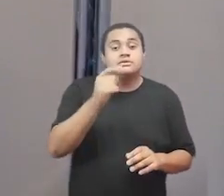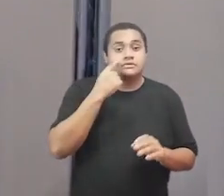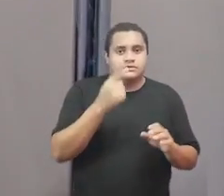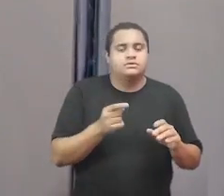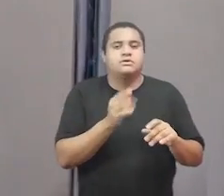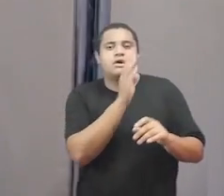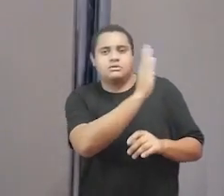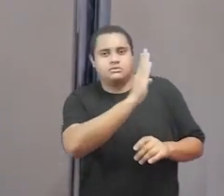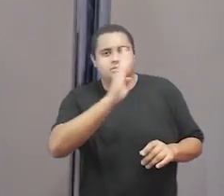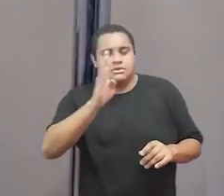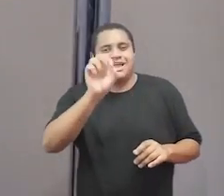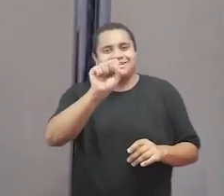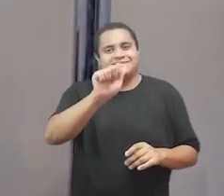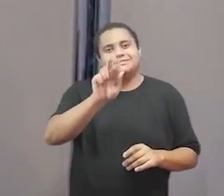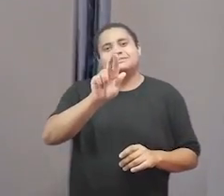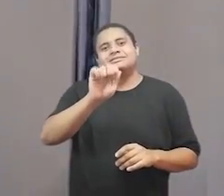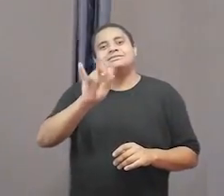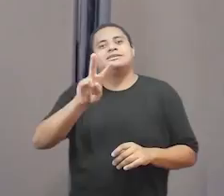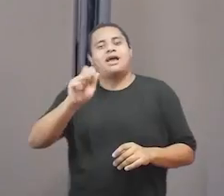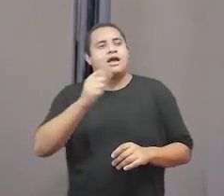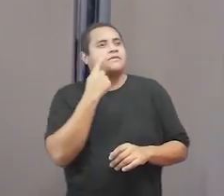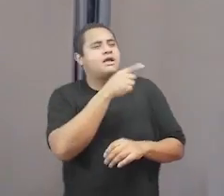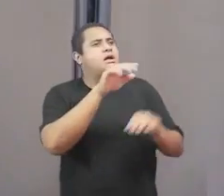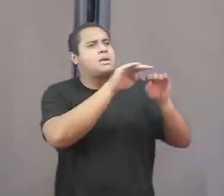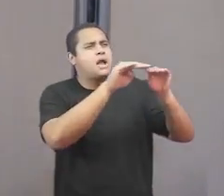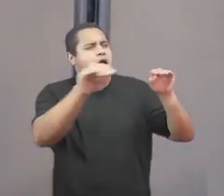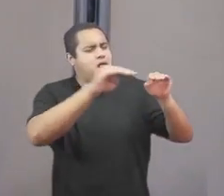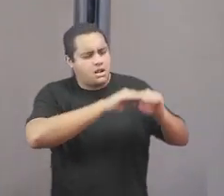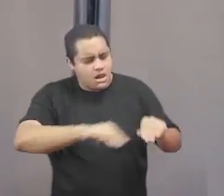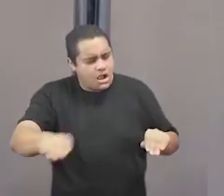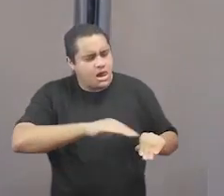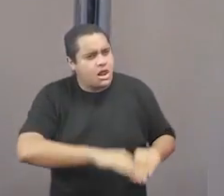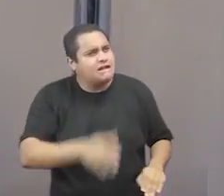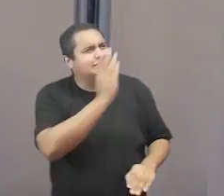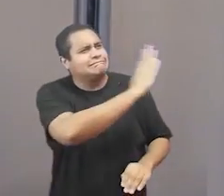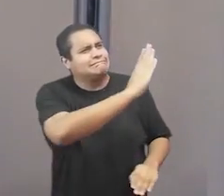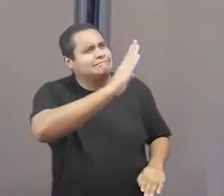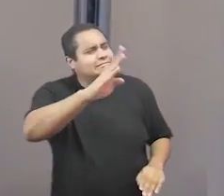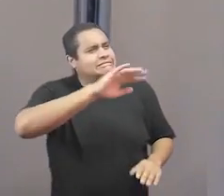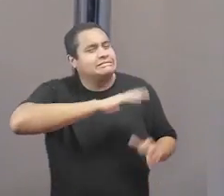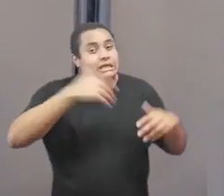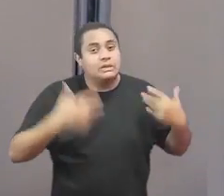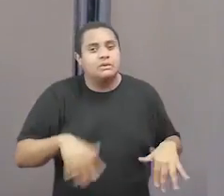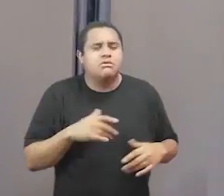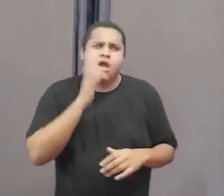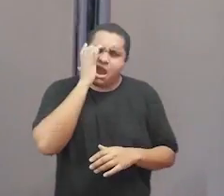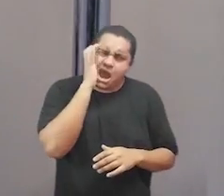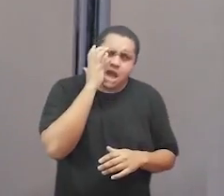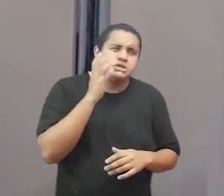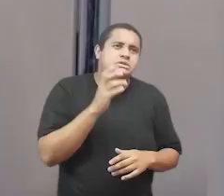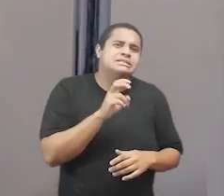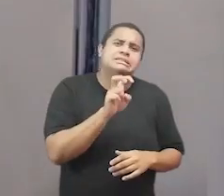na prateleira de autoajuda da Saraiva, eu apostaria que talvez mais da